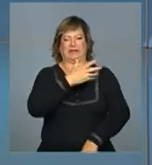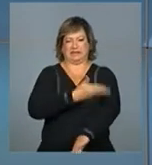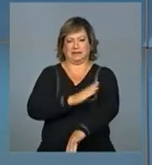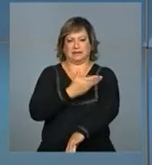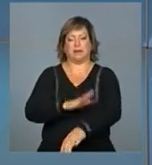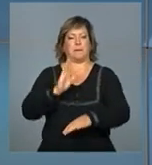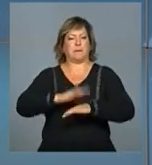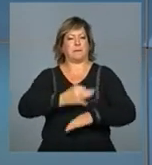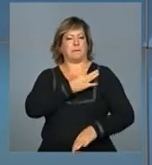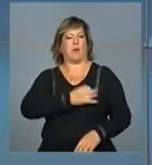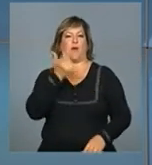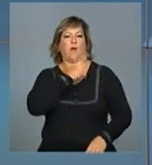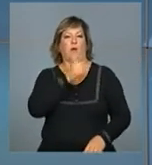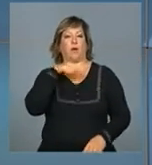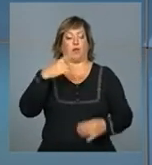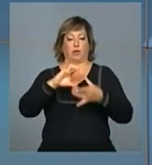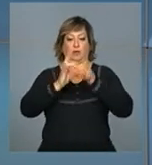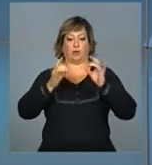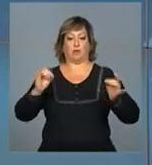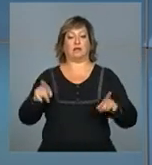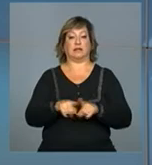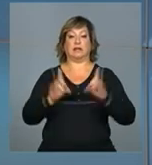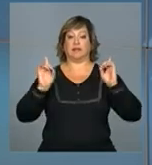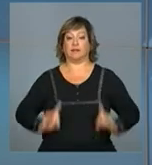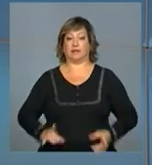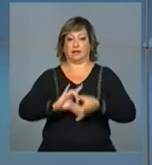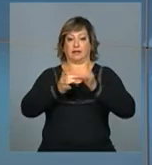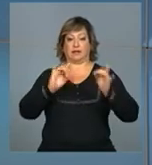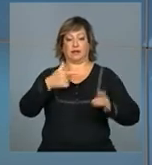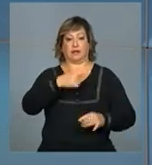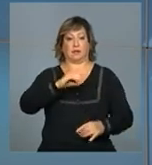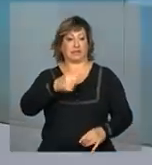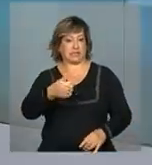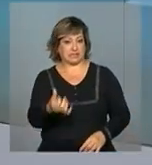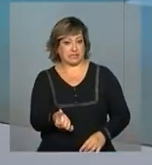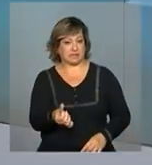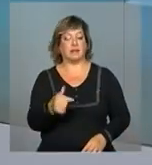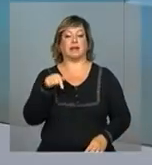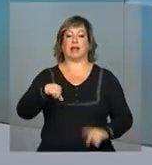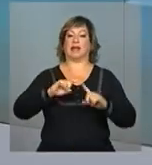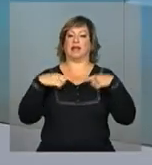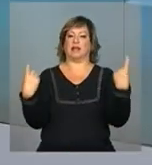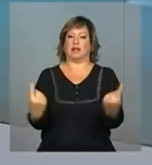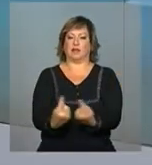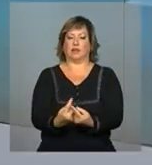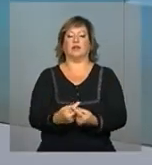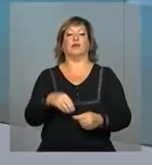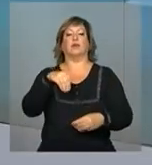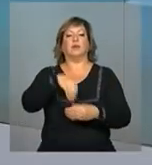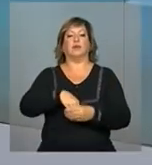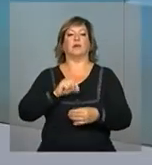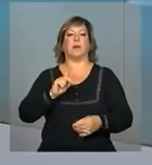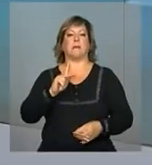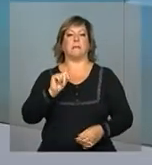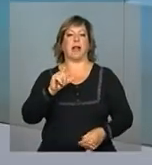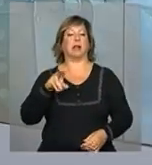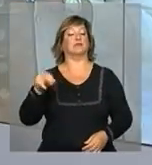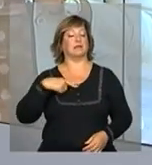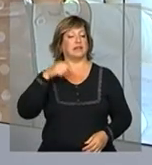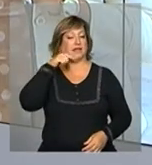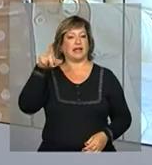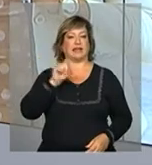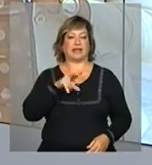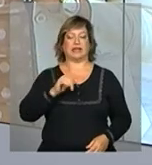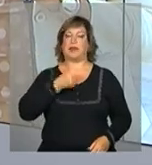mais medalhas nas Olimpíadas e Paralimpíadas de 2016. A cerimônia será no Palácio do Planalto e lá está a